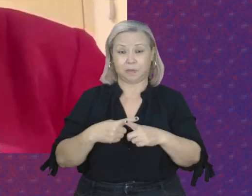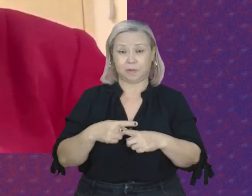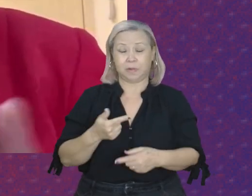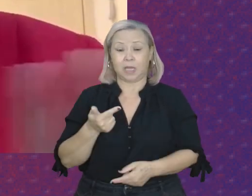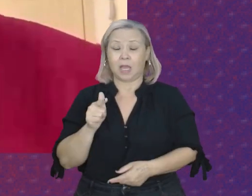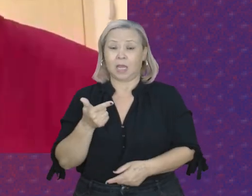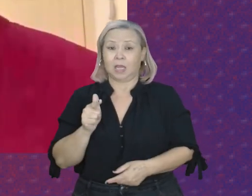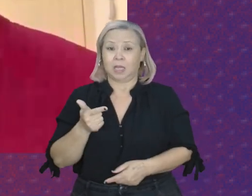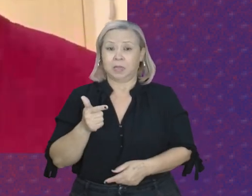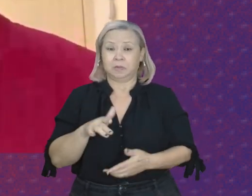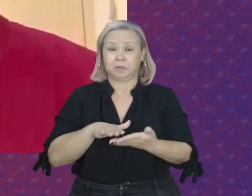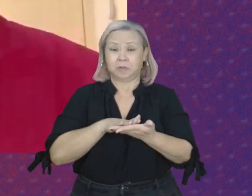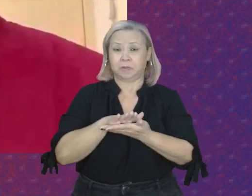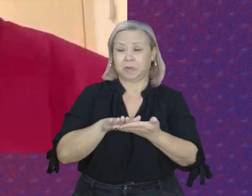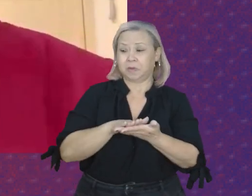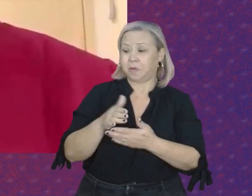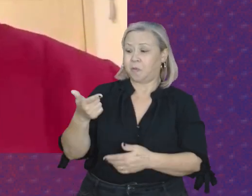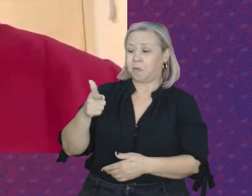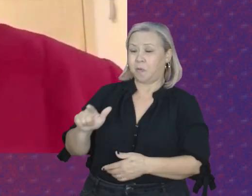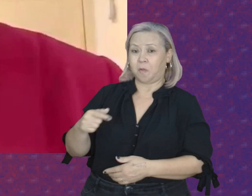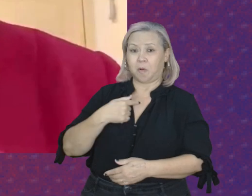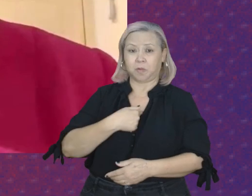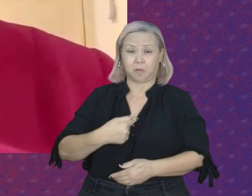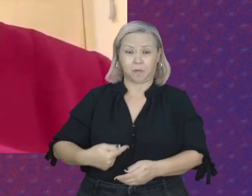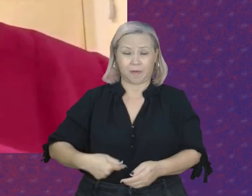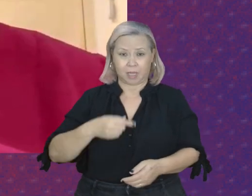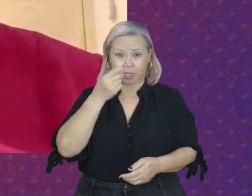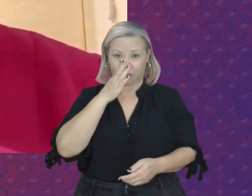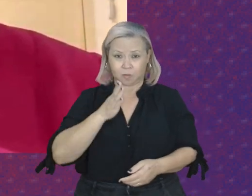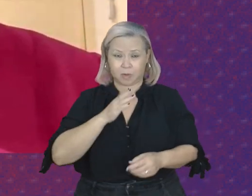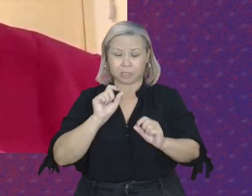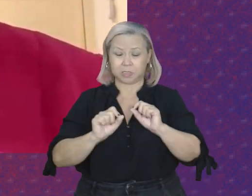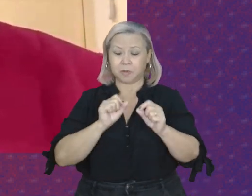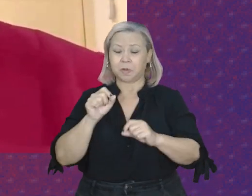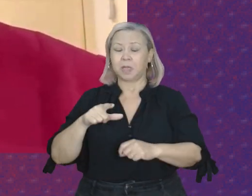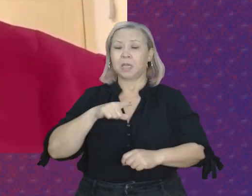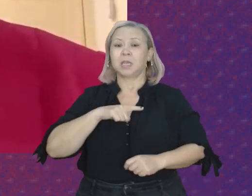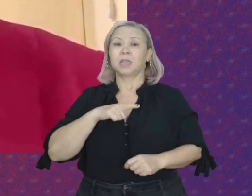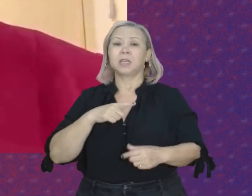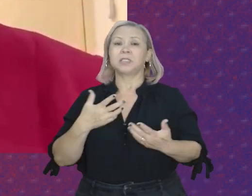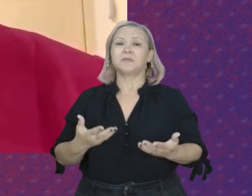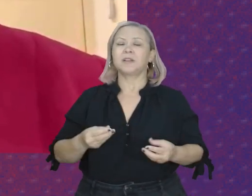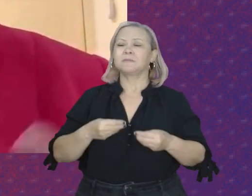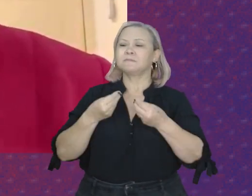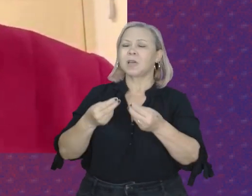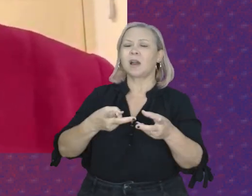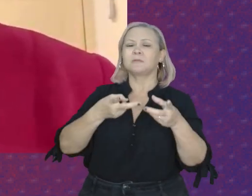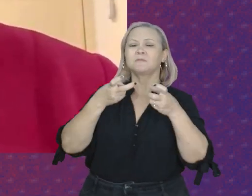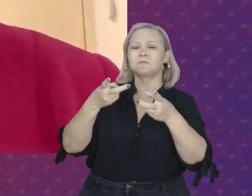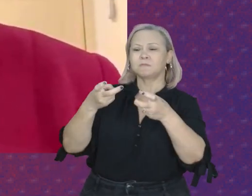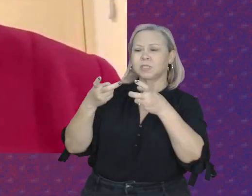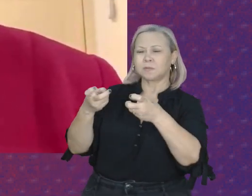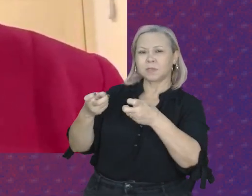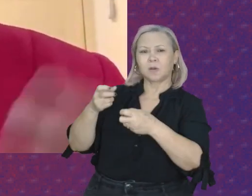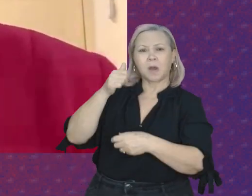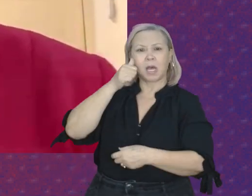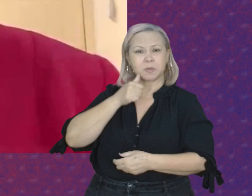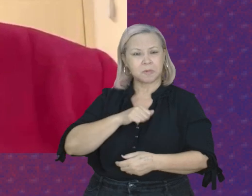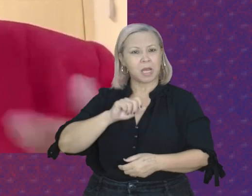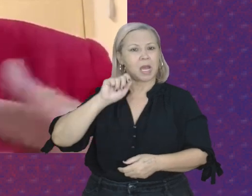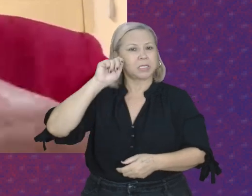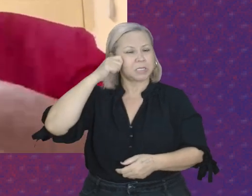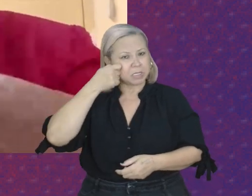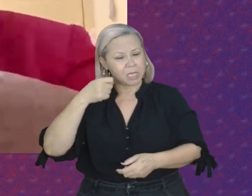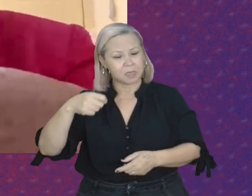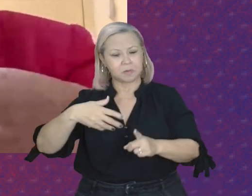teve nenhum outro governo, né, no Brasil que tivesse dado maior visibilidade a mulheres, a negros,